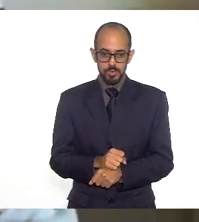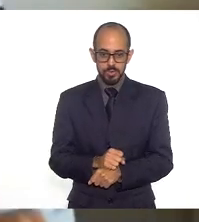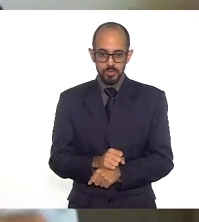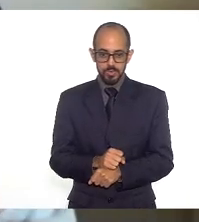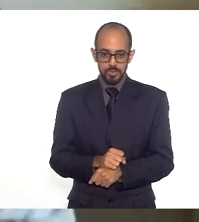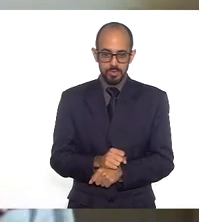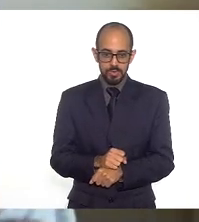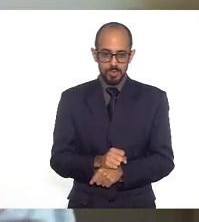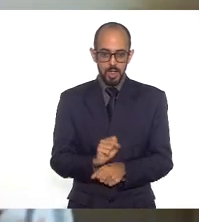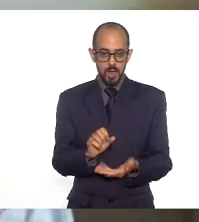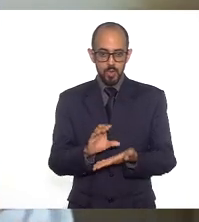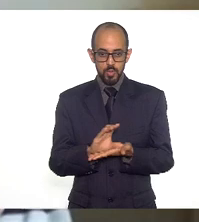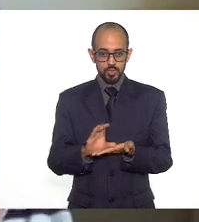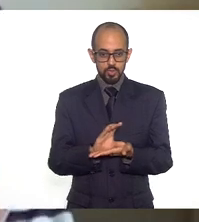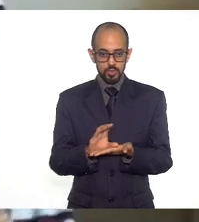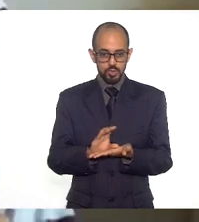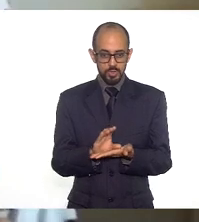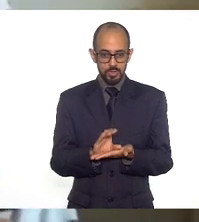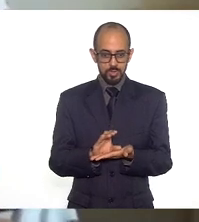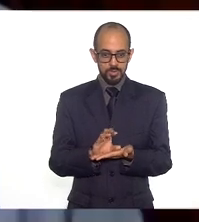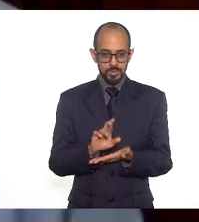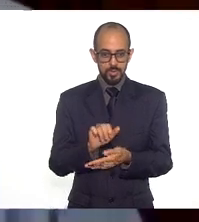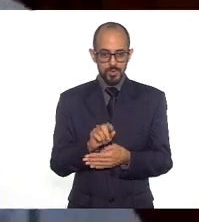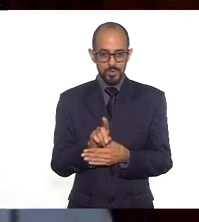ao constitucionalista Rodrigo Amorim.